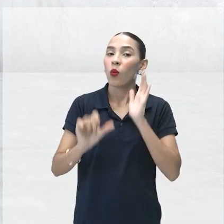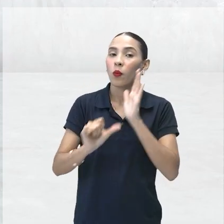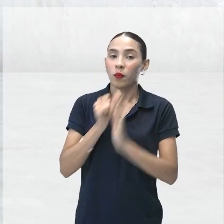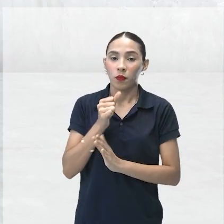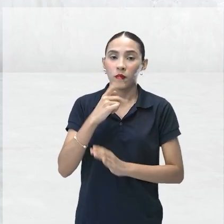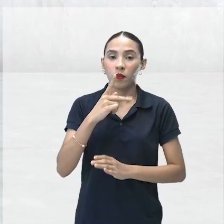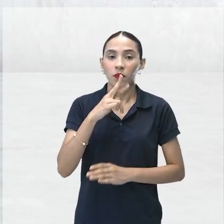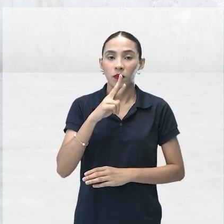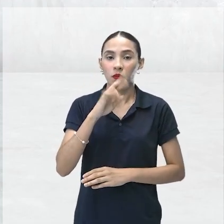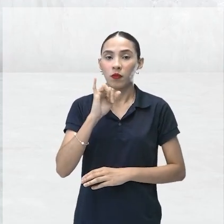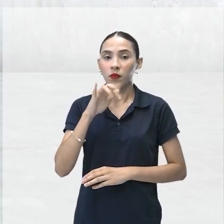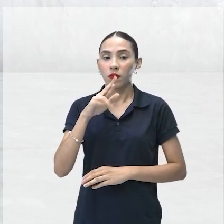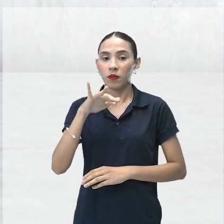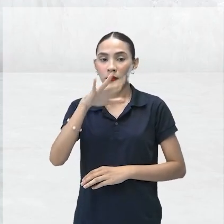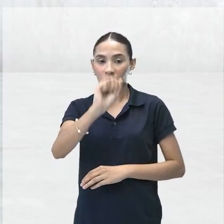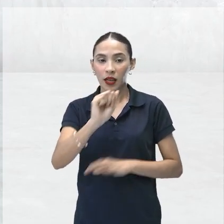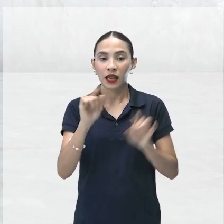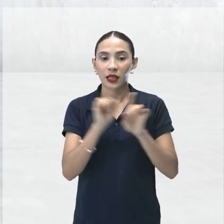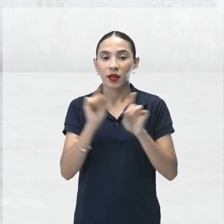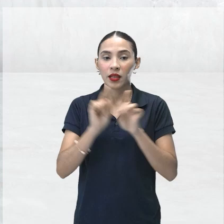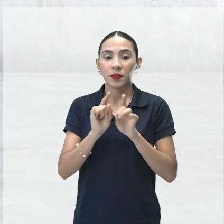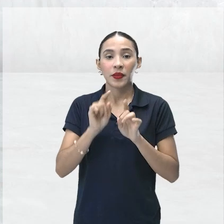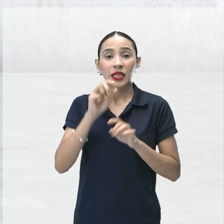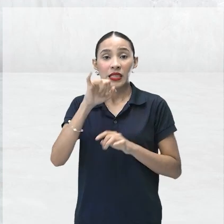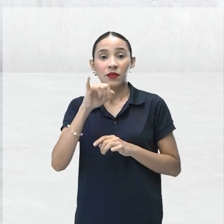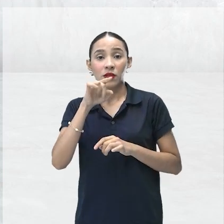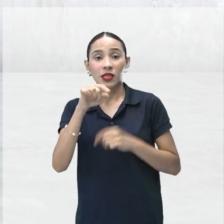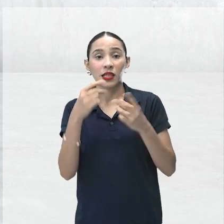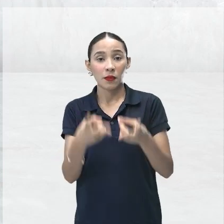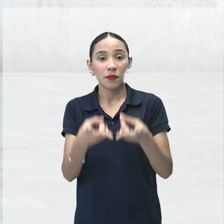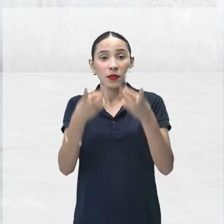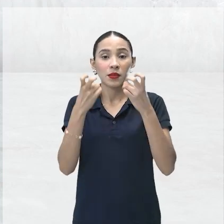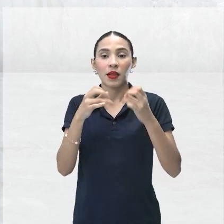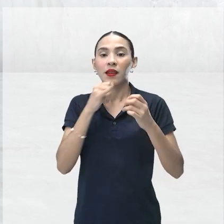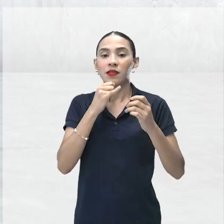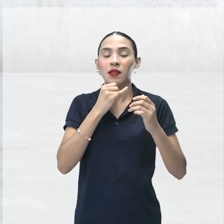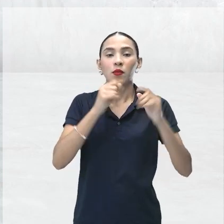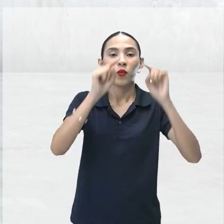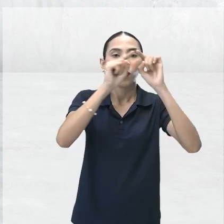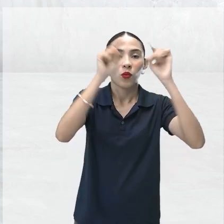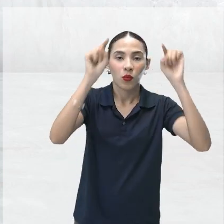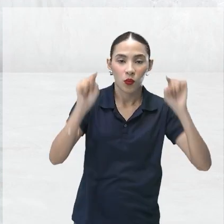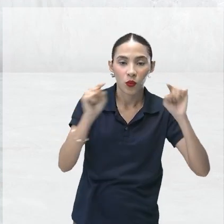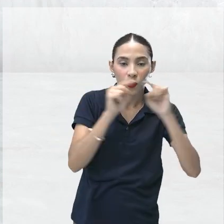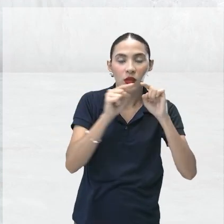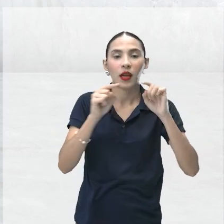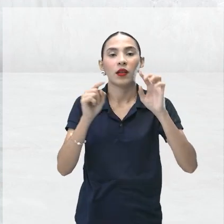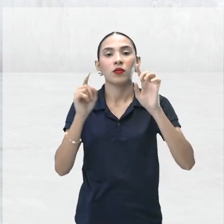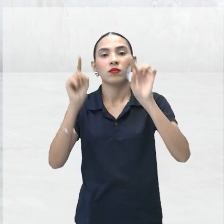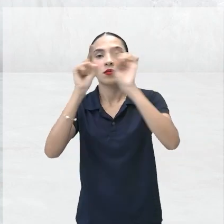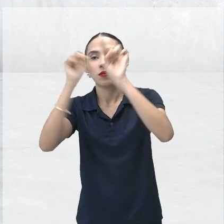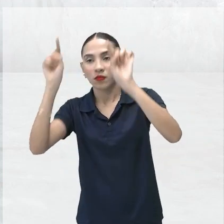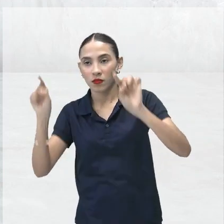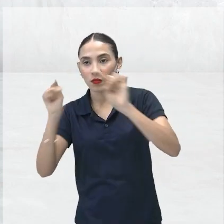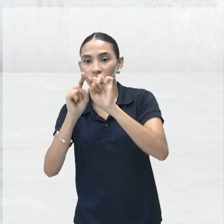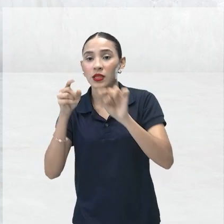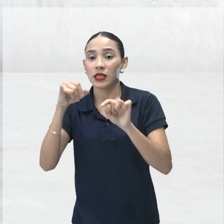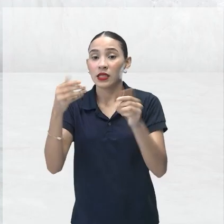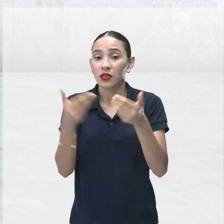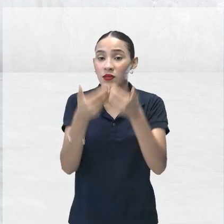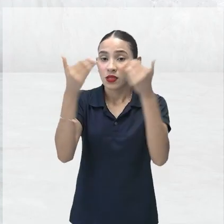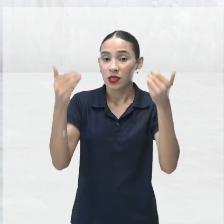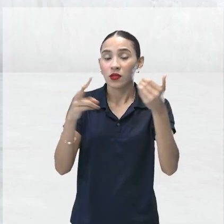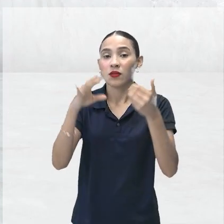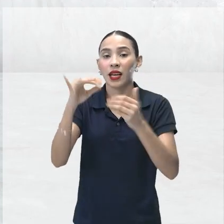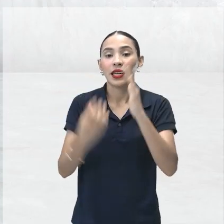primárias dentro desse contexto. Se você perceber, são quadrados, retângulos, que divididos proporcionalmente, eles